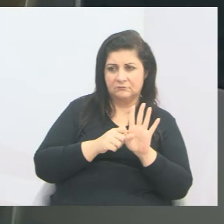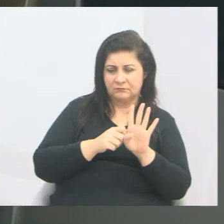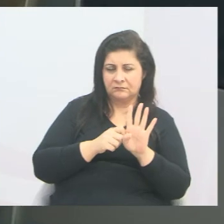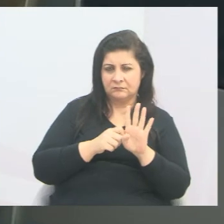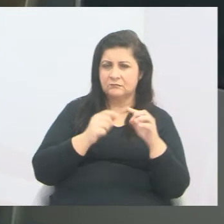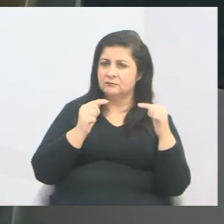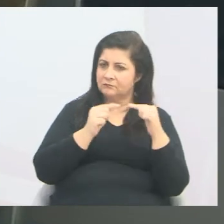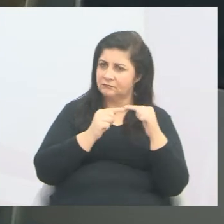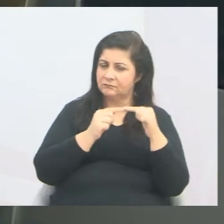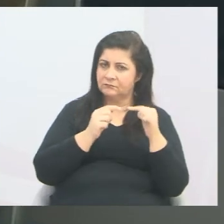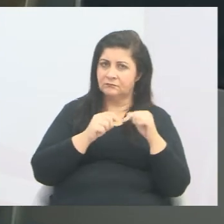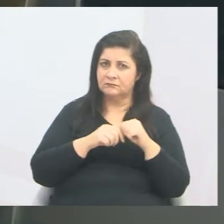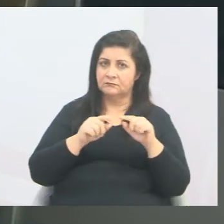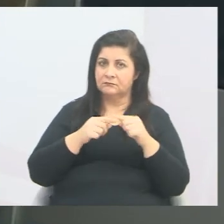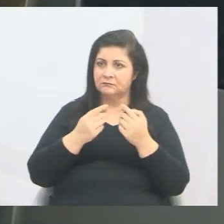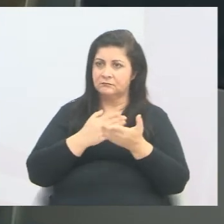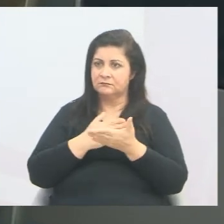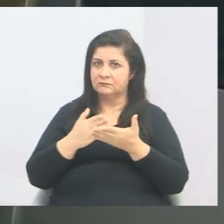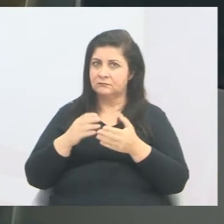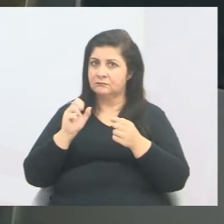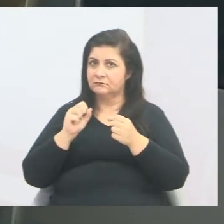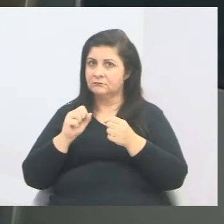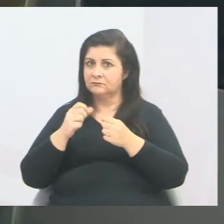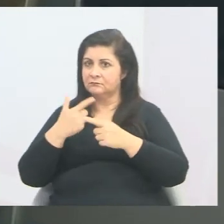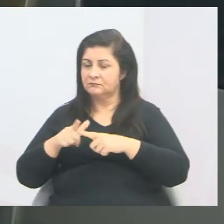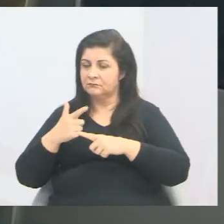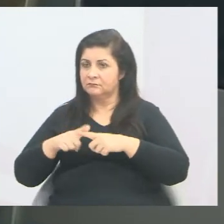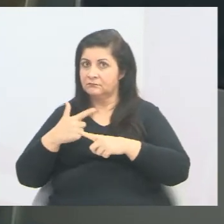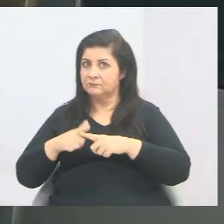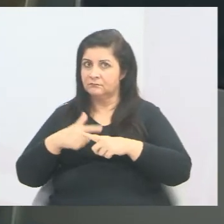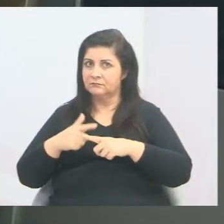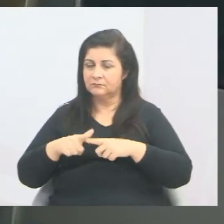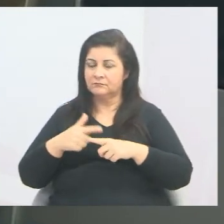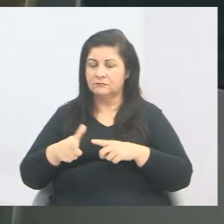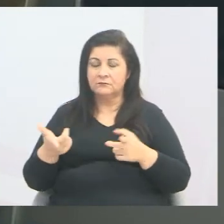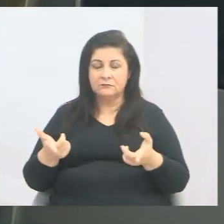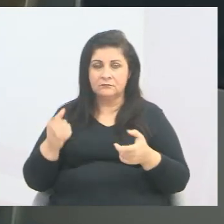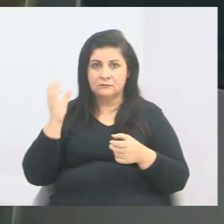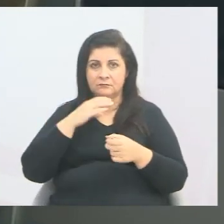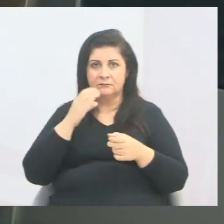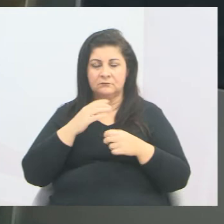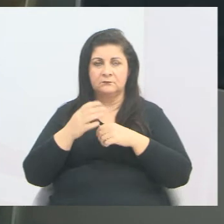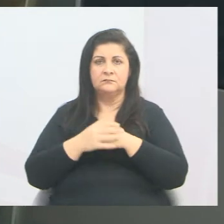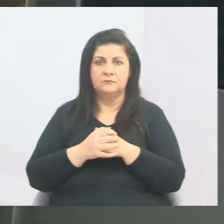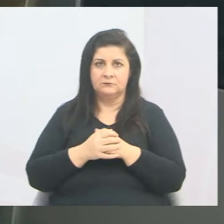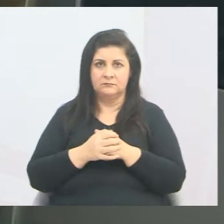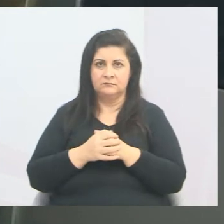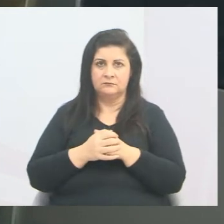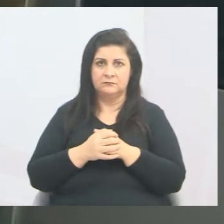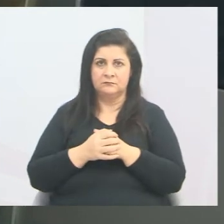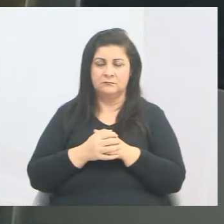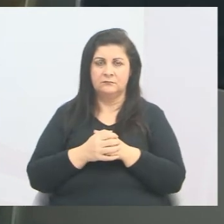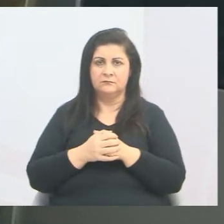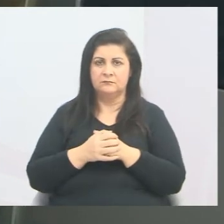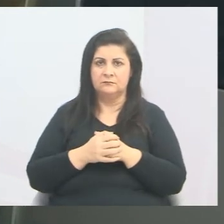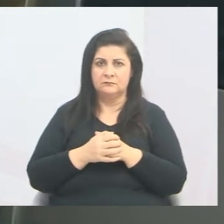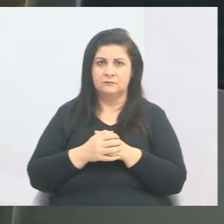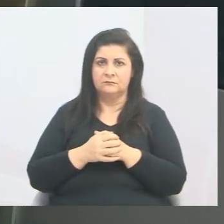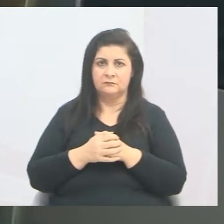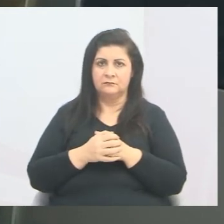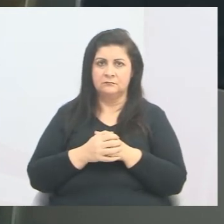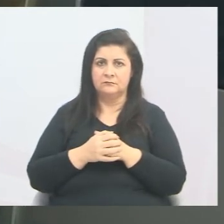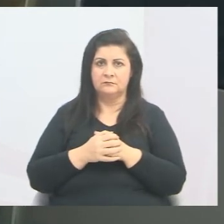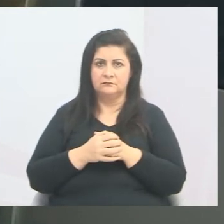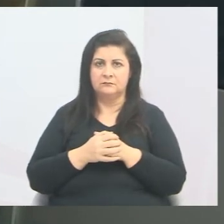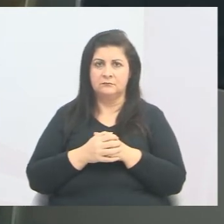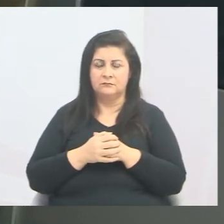estabelece as metas, mas começa a ter uma execução antecipada daquelas questões. E aí passa a ser